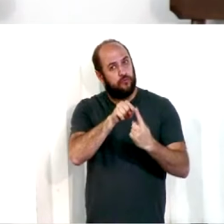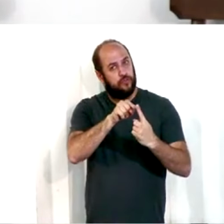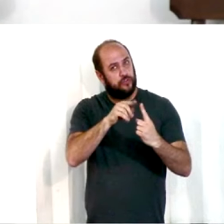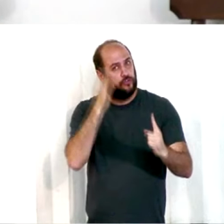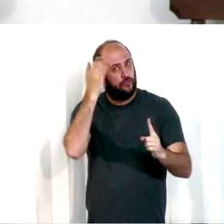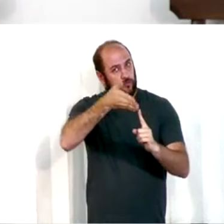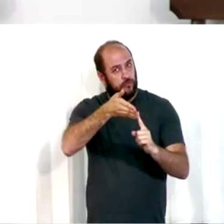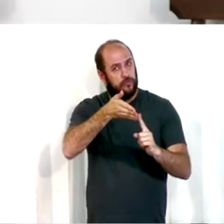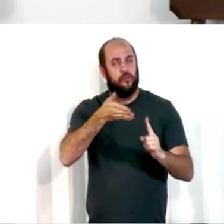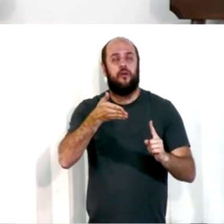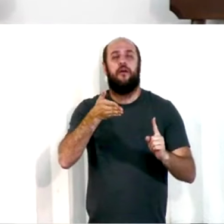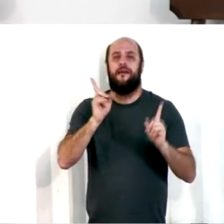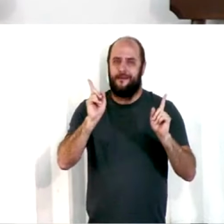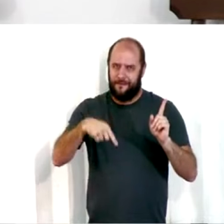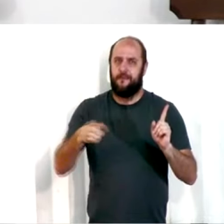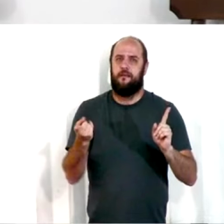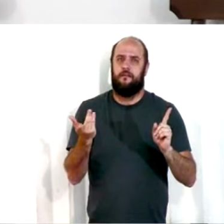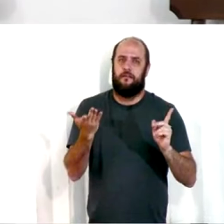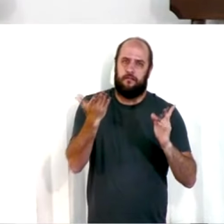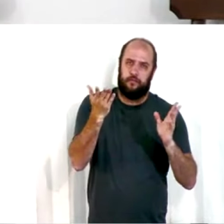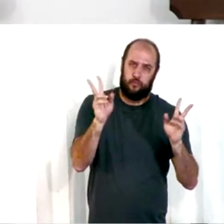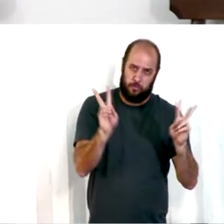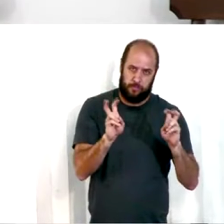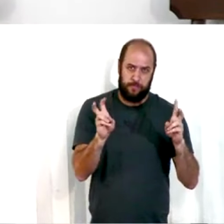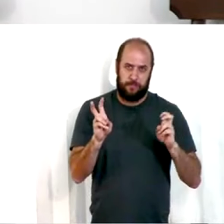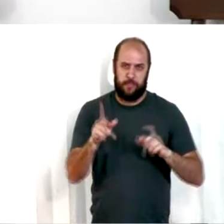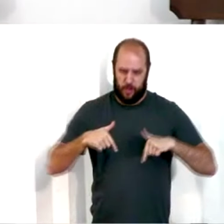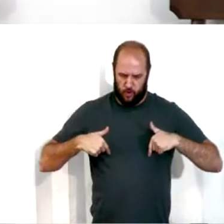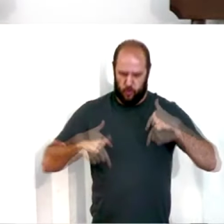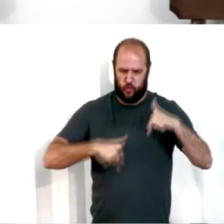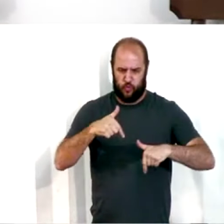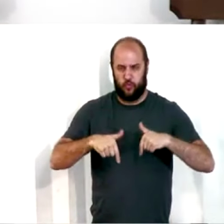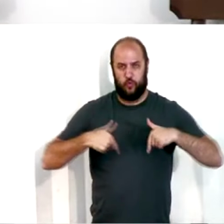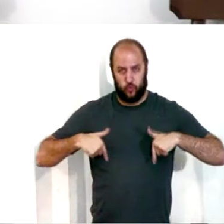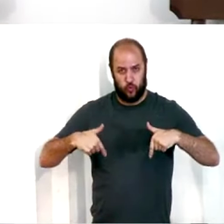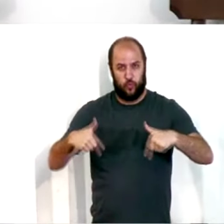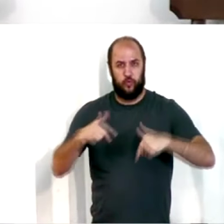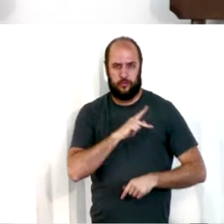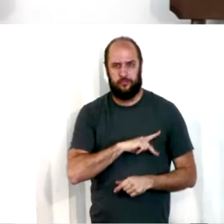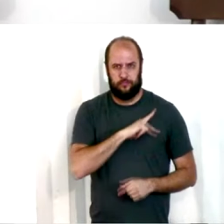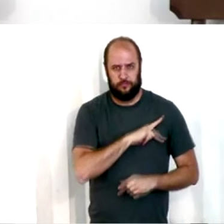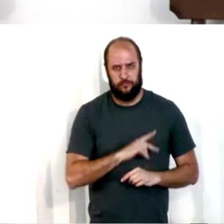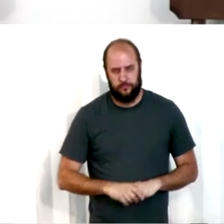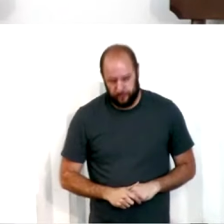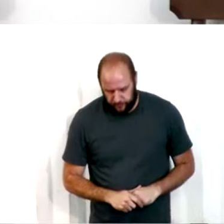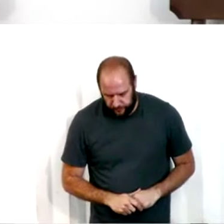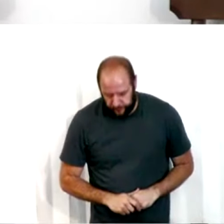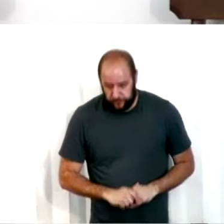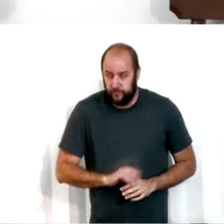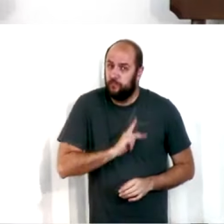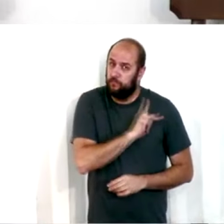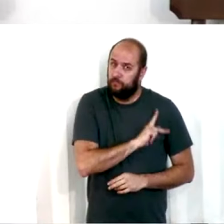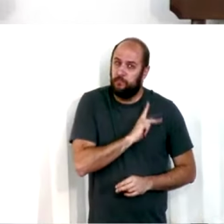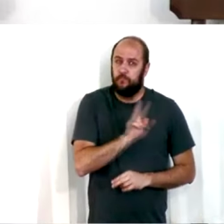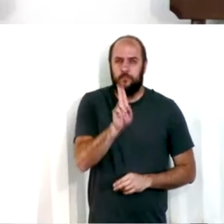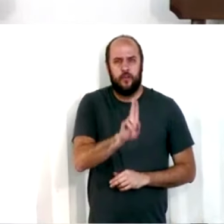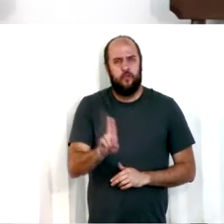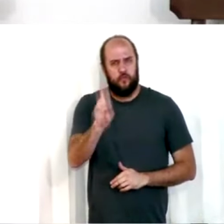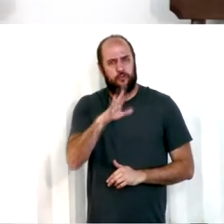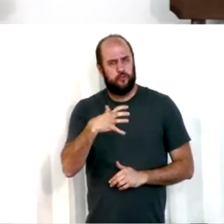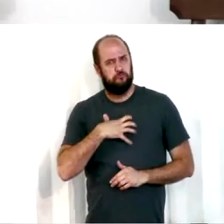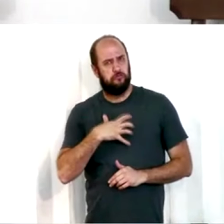Paulo. Paulo, neste texto, usa um recurso literário muito rico, e eu gostaria de mostrá-lo para